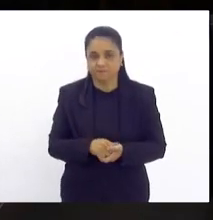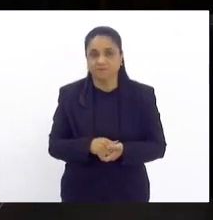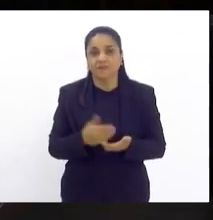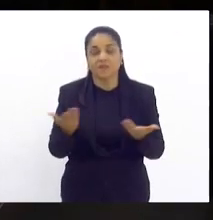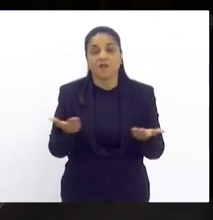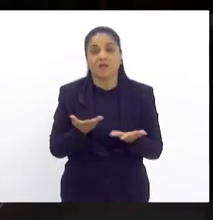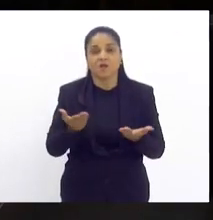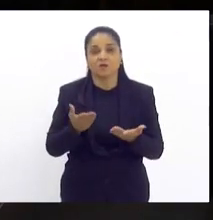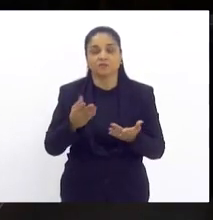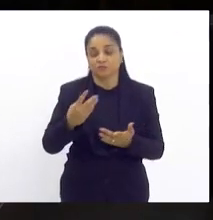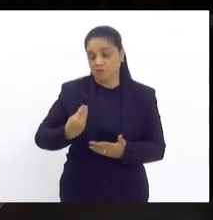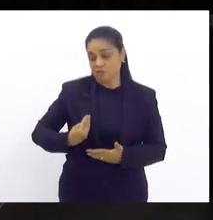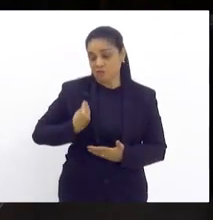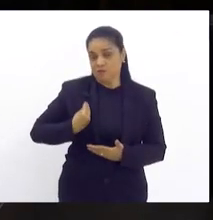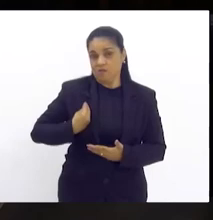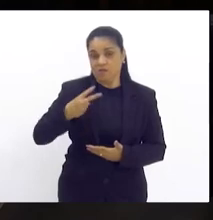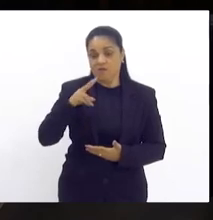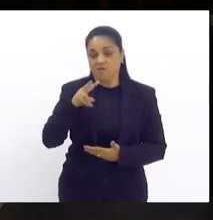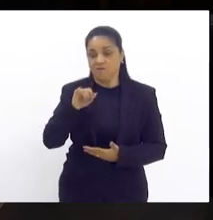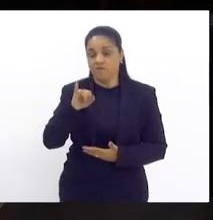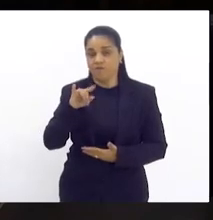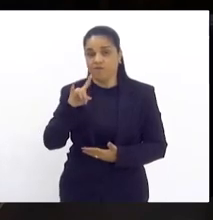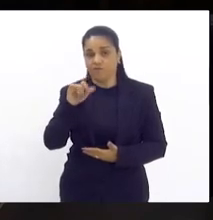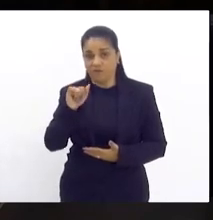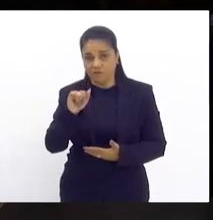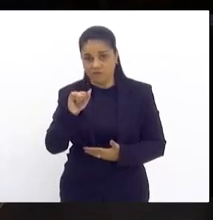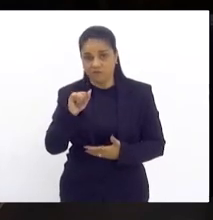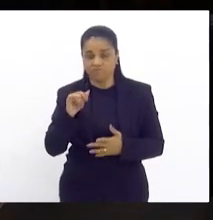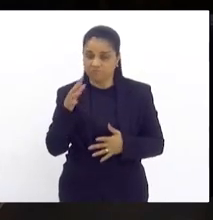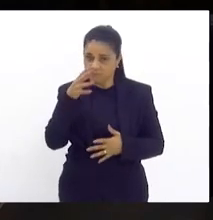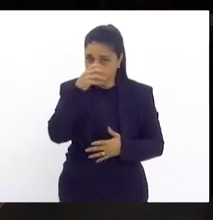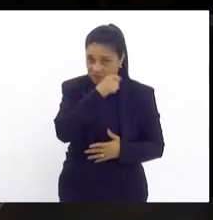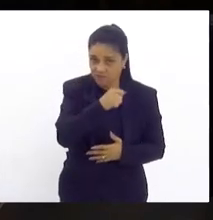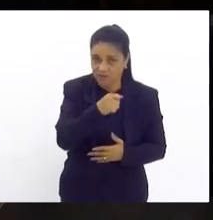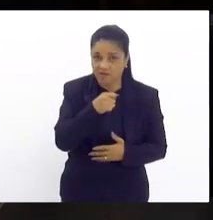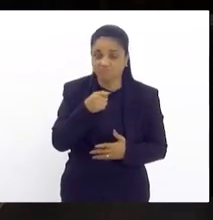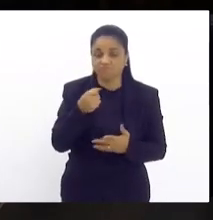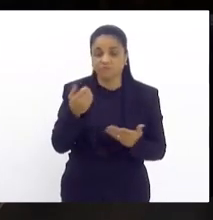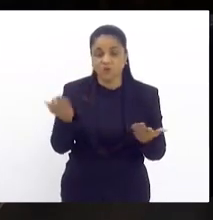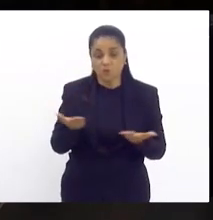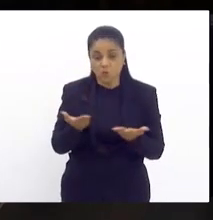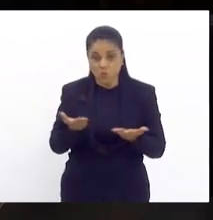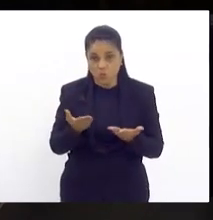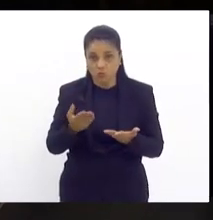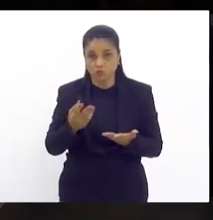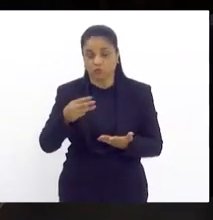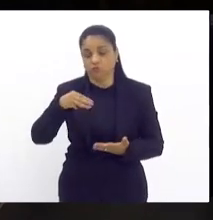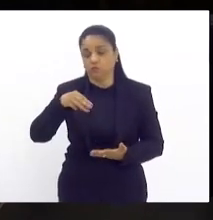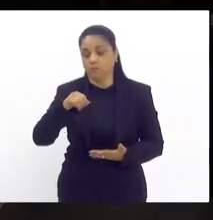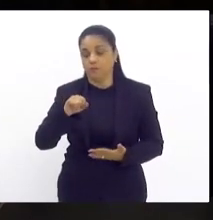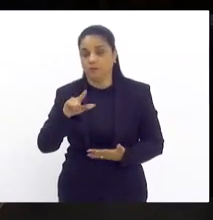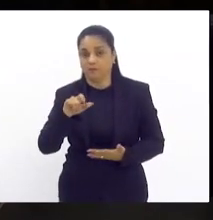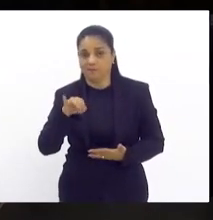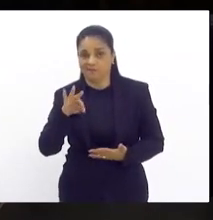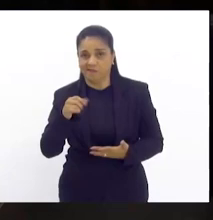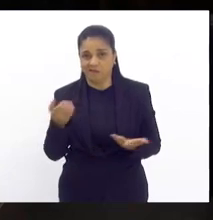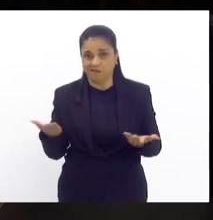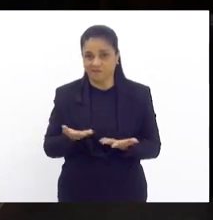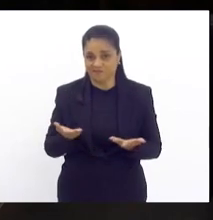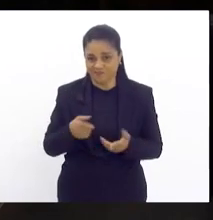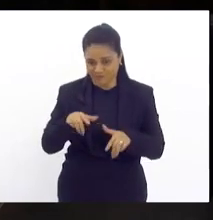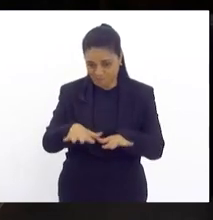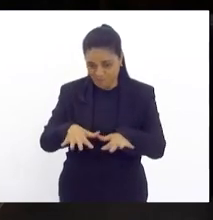Levantando o lema Vidas Alheias e Querer Salvar, esses brilhantes militares que aqui estão, de